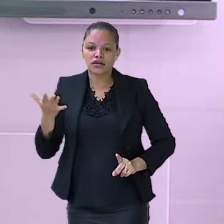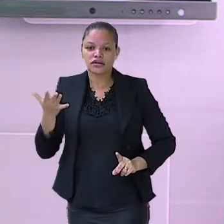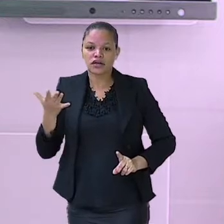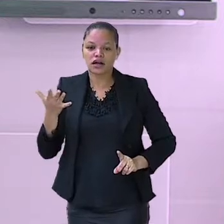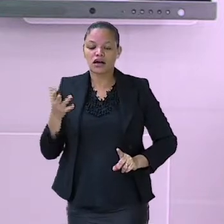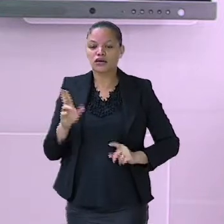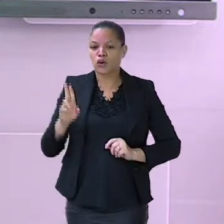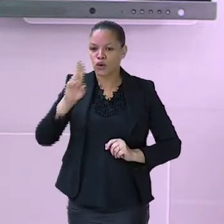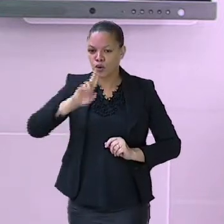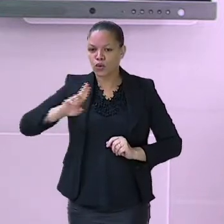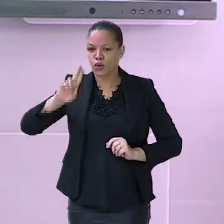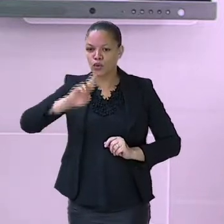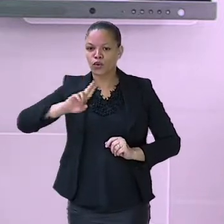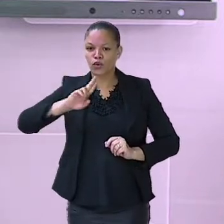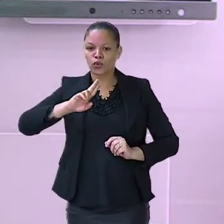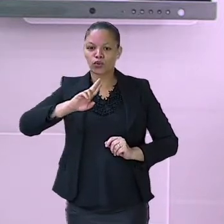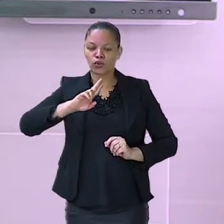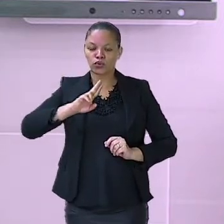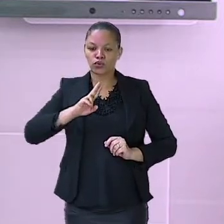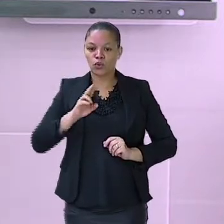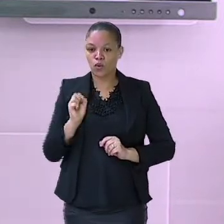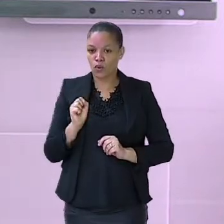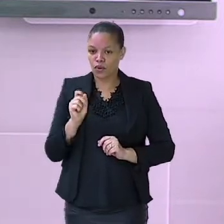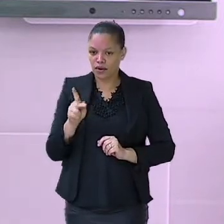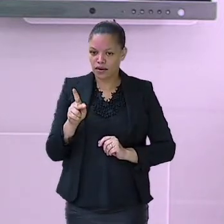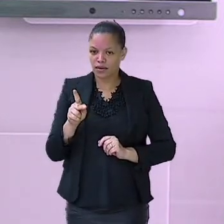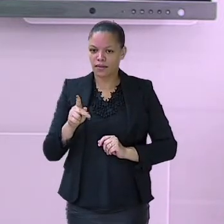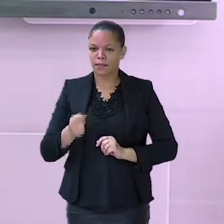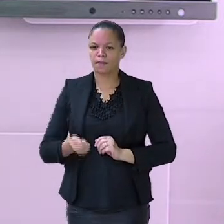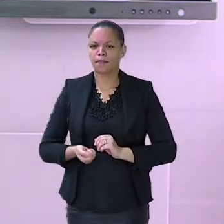ali de capacidade, ok?